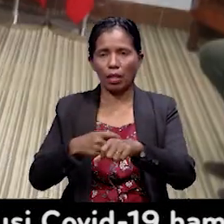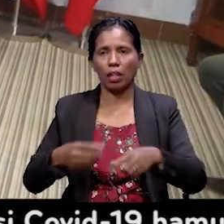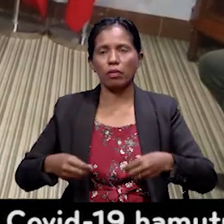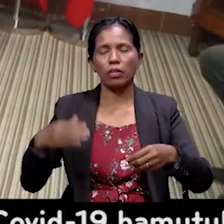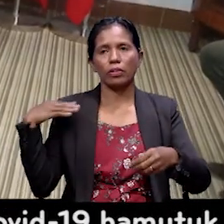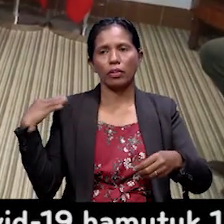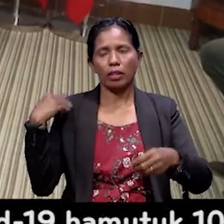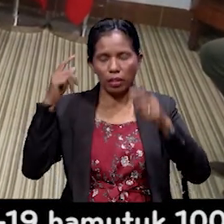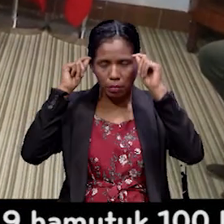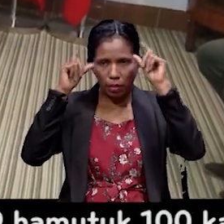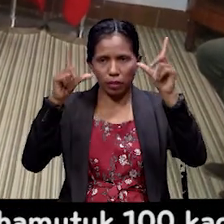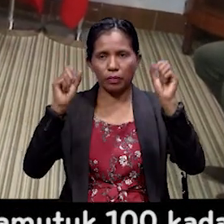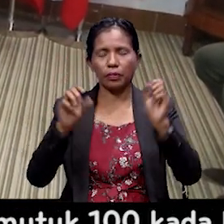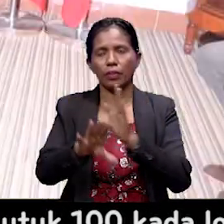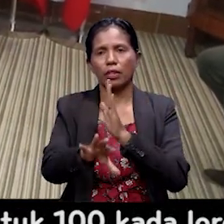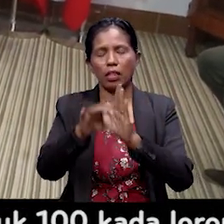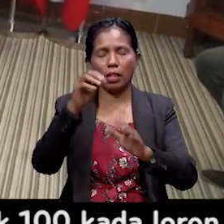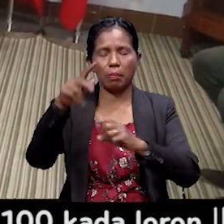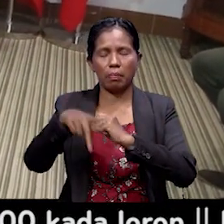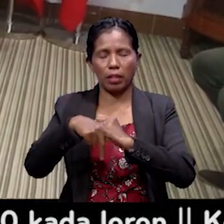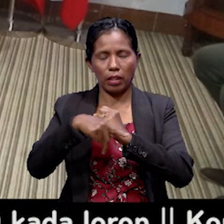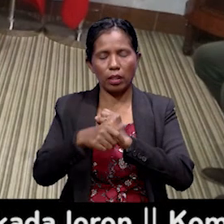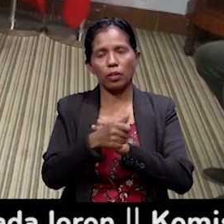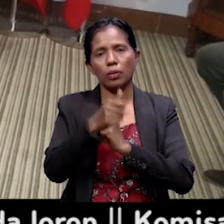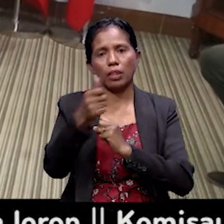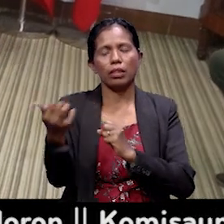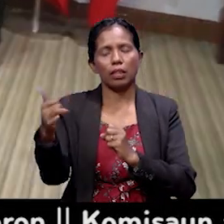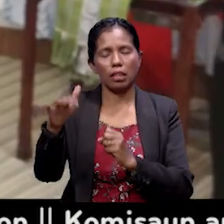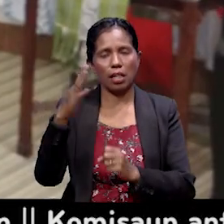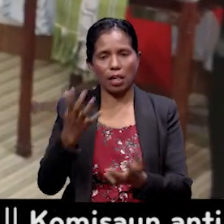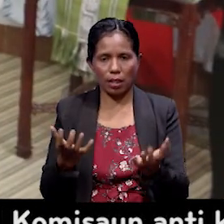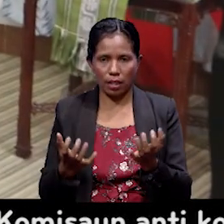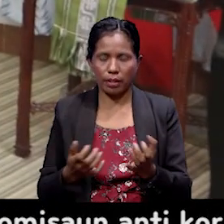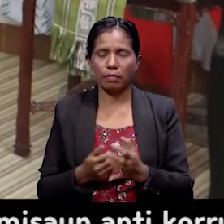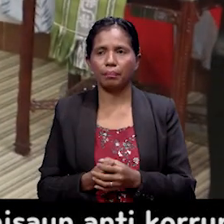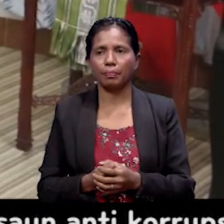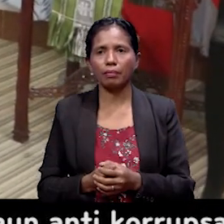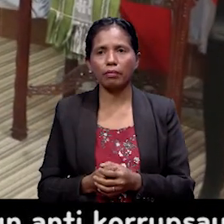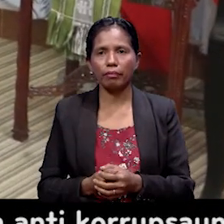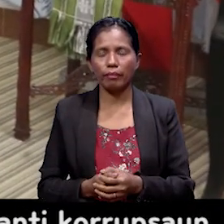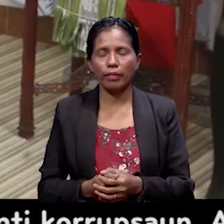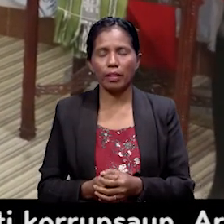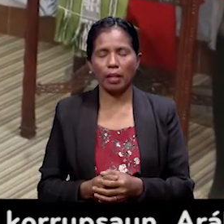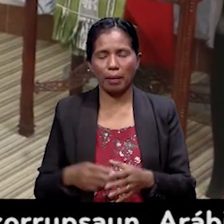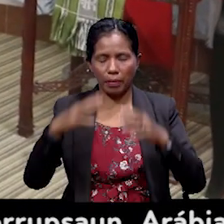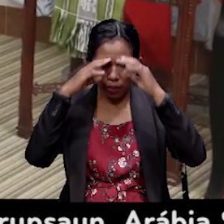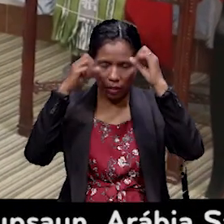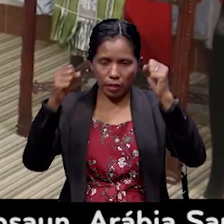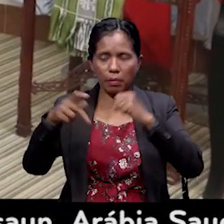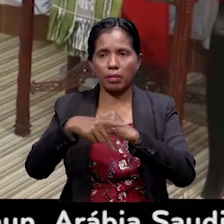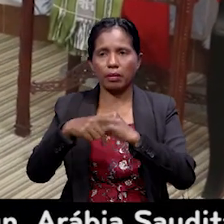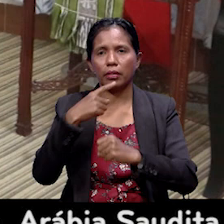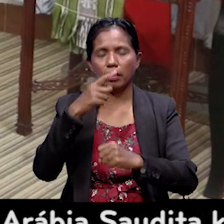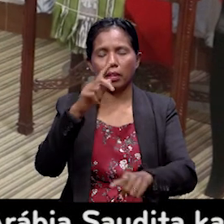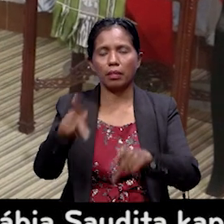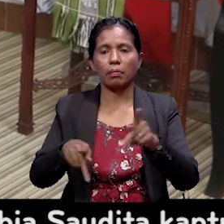jovem Timor-Leste, orihili partido tuir consciência. E a Bíblia, né, presidente do Partido Os Verdes de Timor Mos apela para